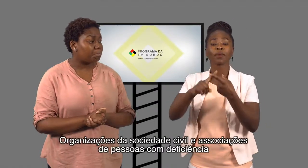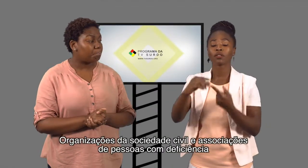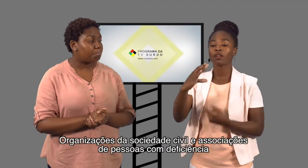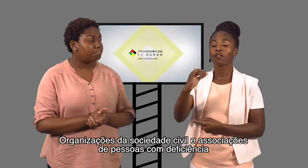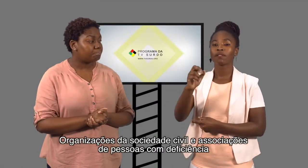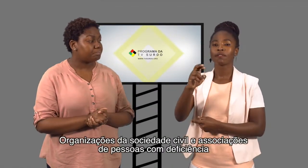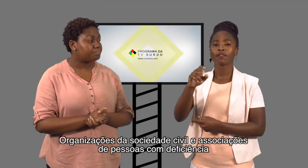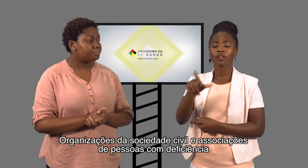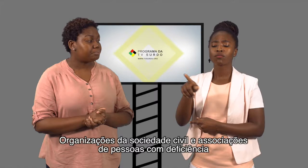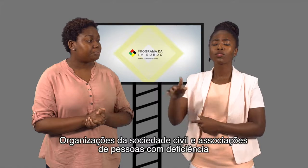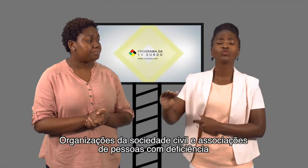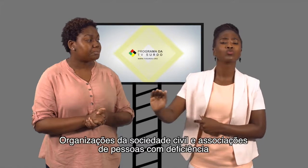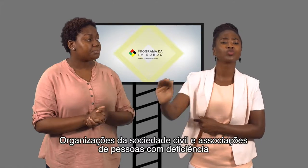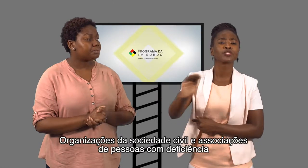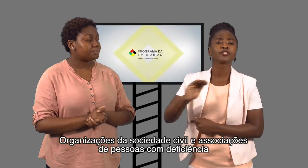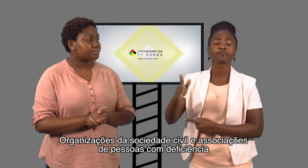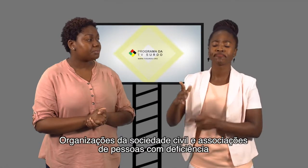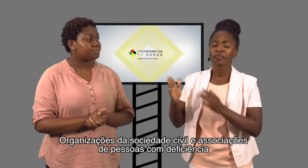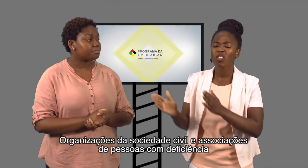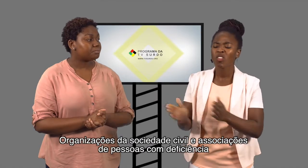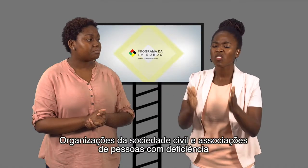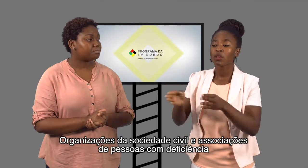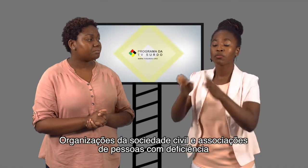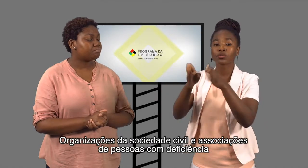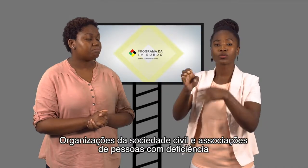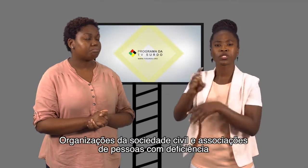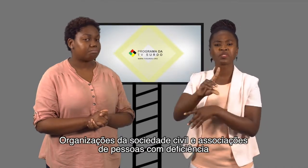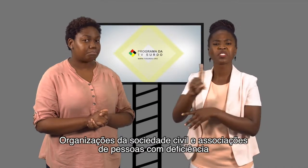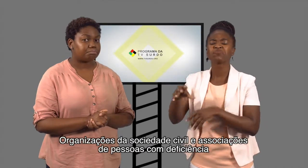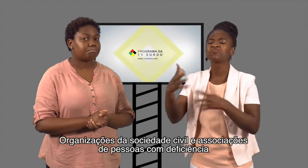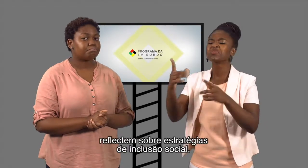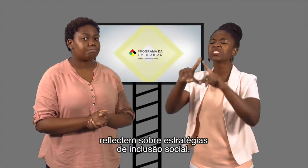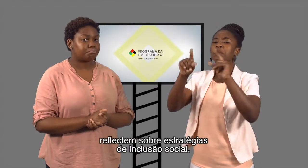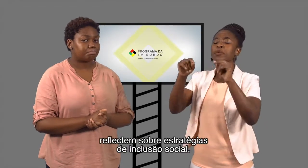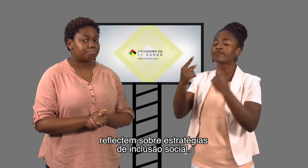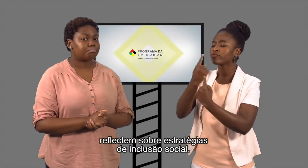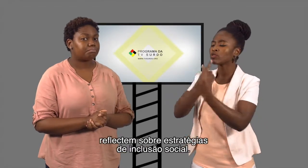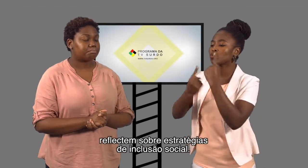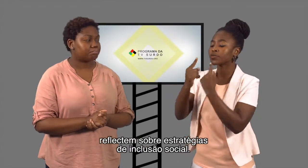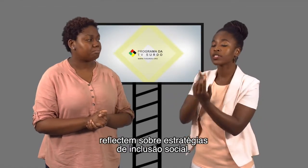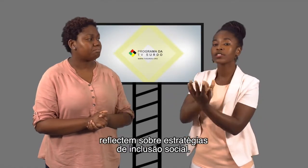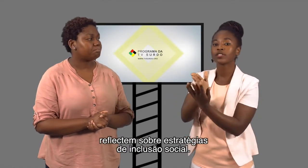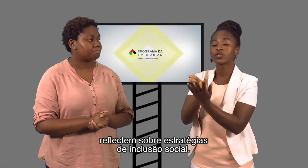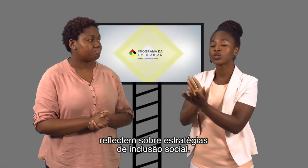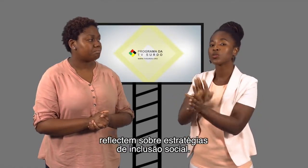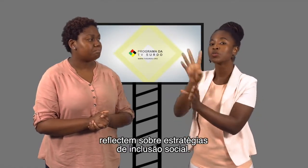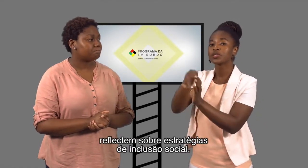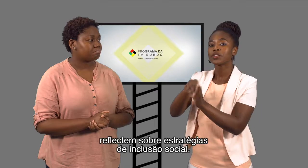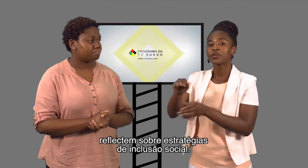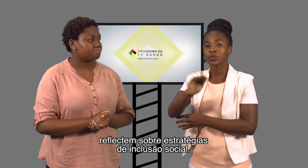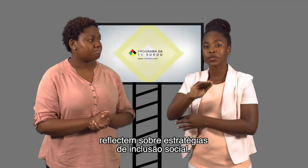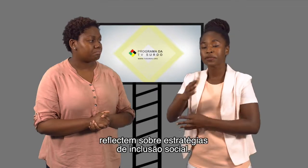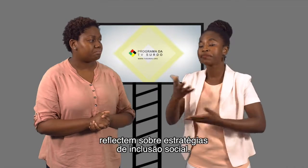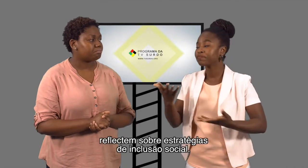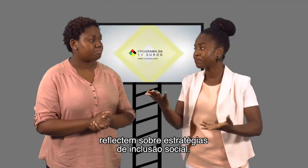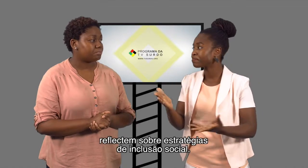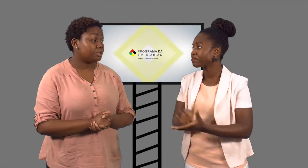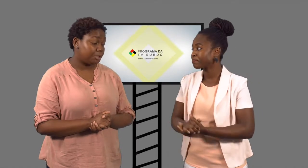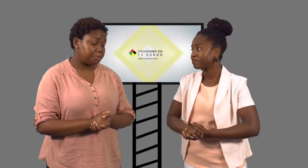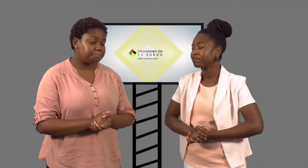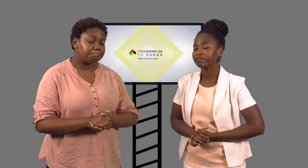Organizações da sociedade civil e associações de pessoas com deficiência refletem sobre estratégias de inclusão